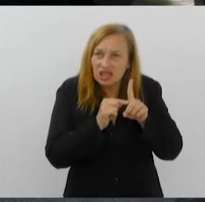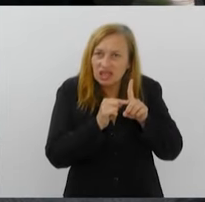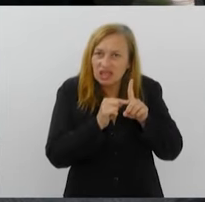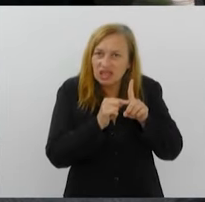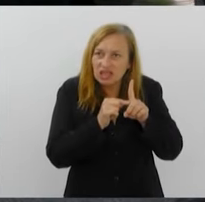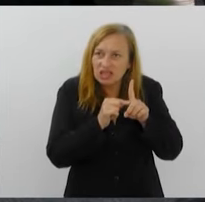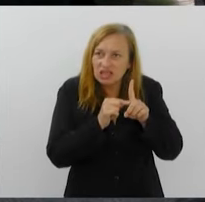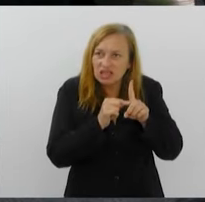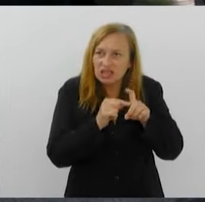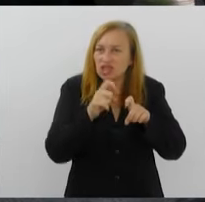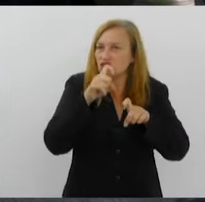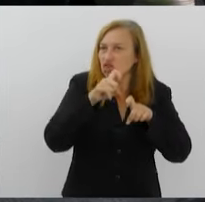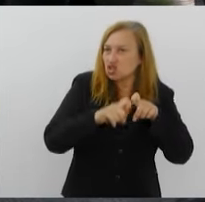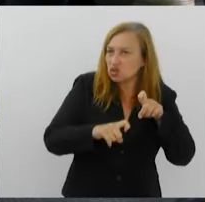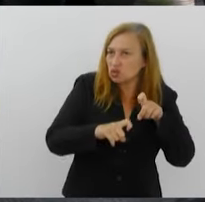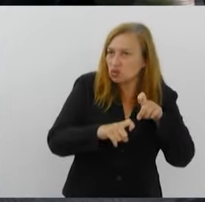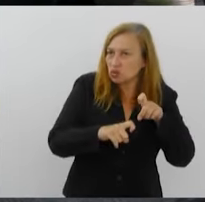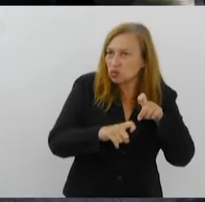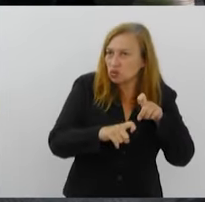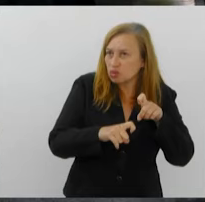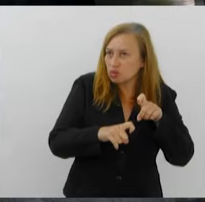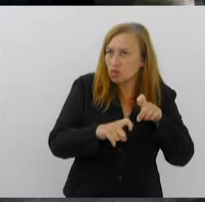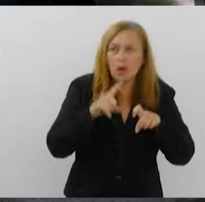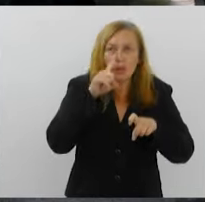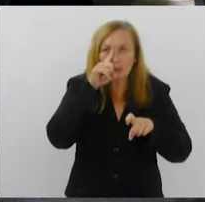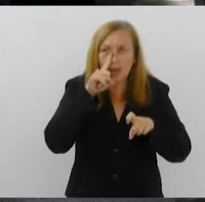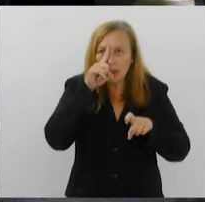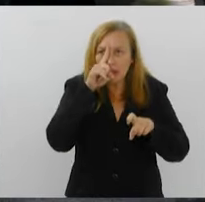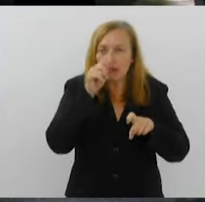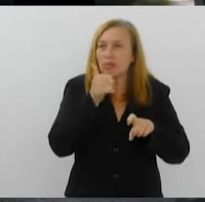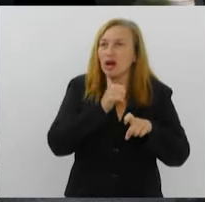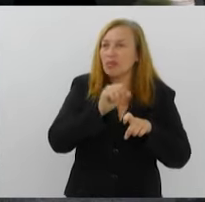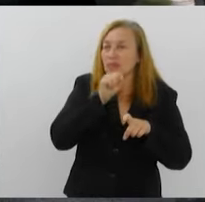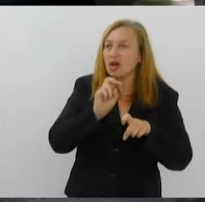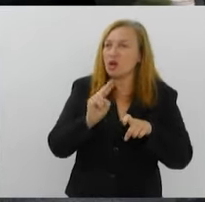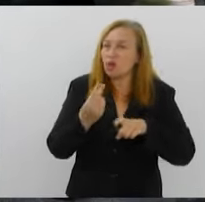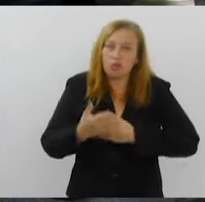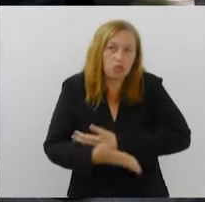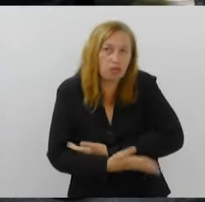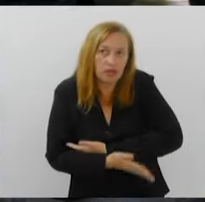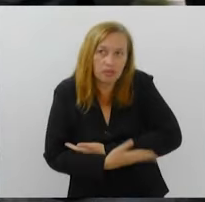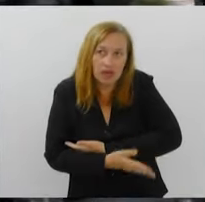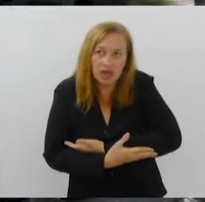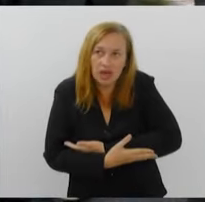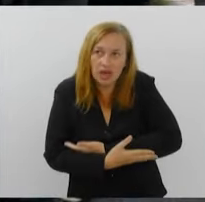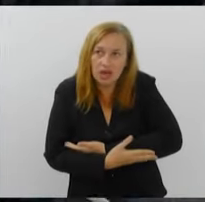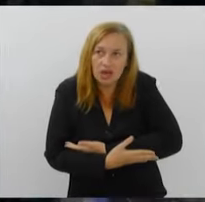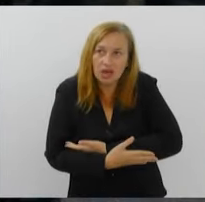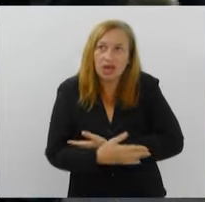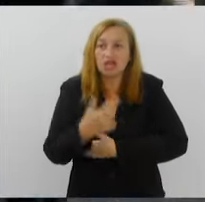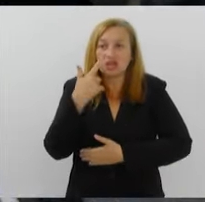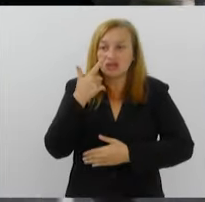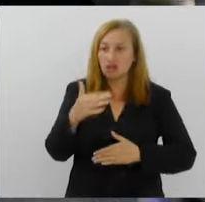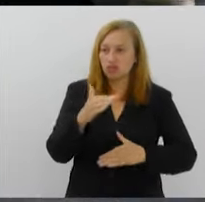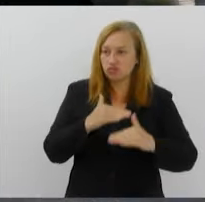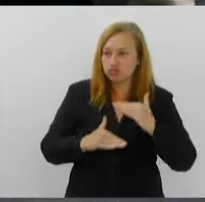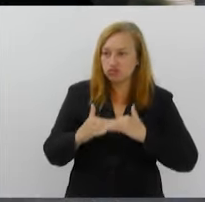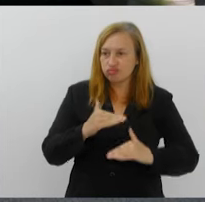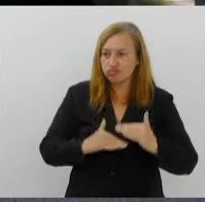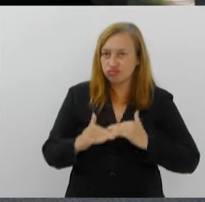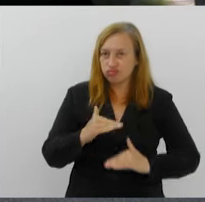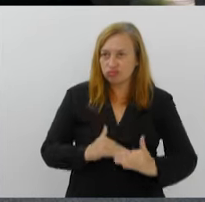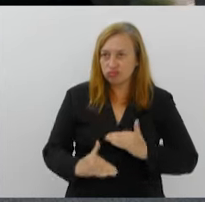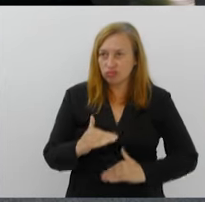de casos de estupro, risco para a mãe ou feto anencéfalo, a gente está vendo um retrocesso